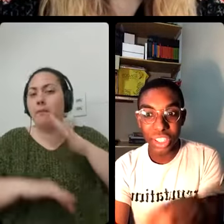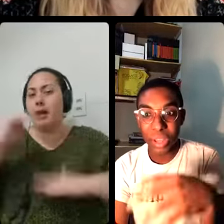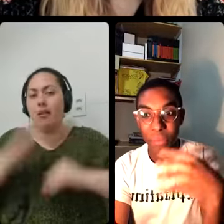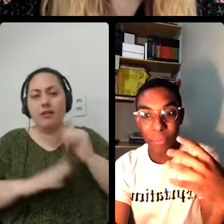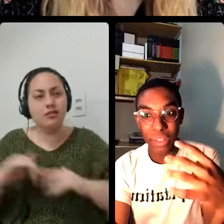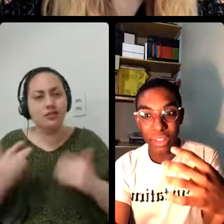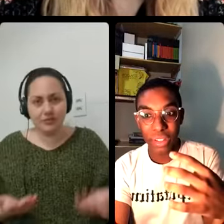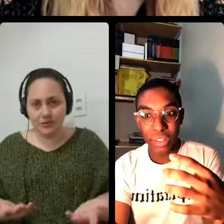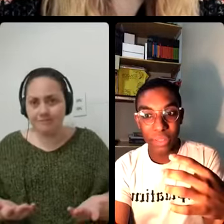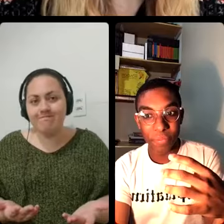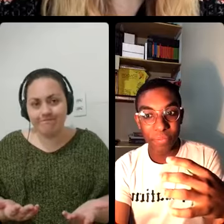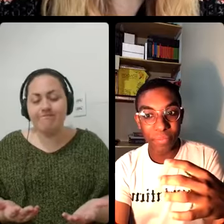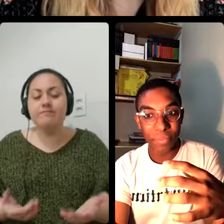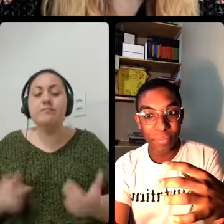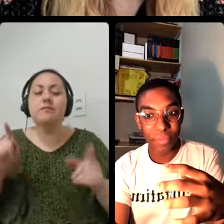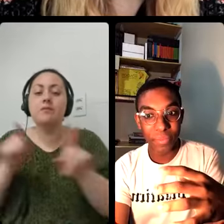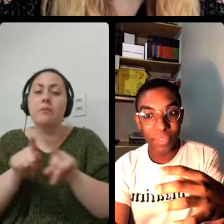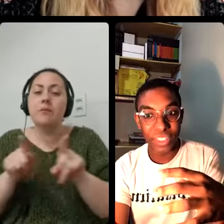também